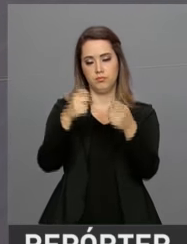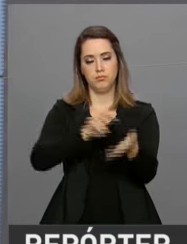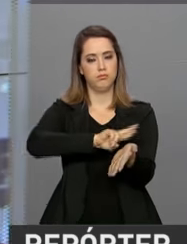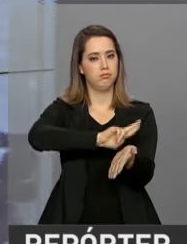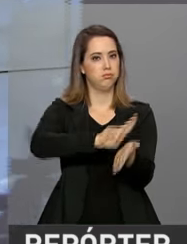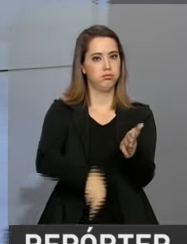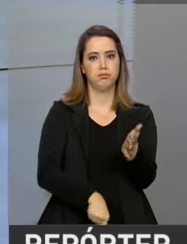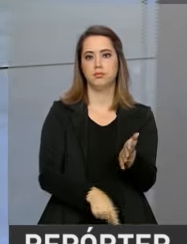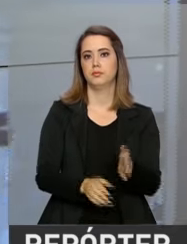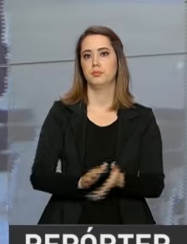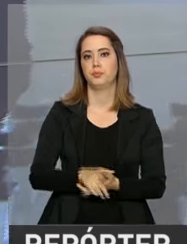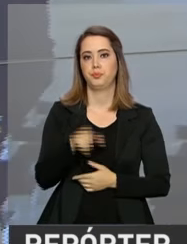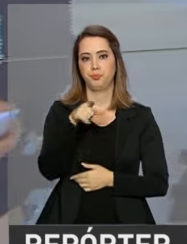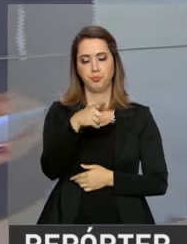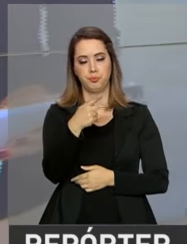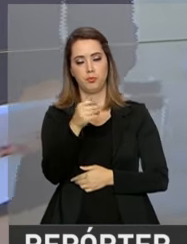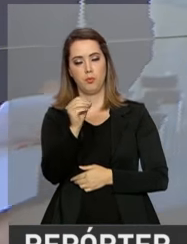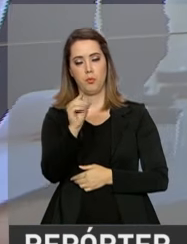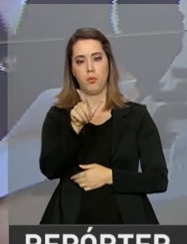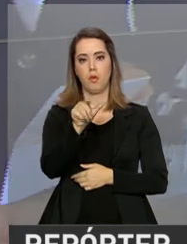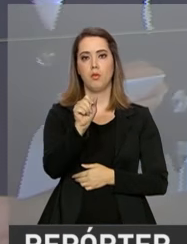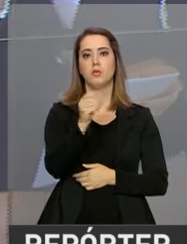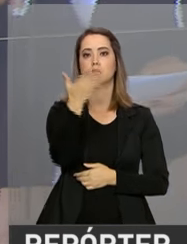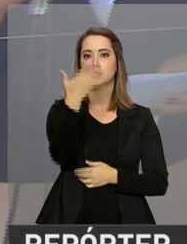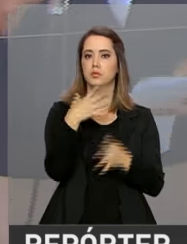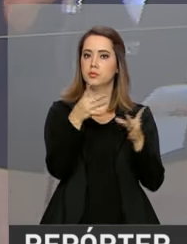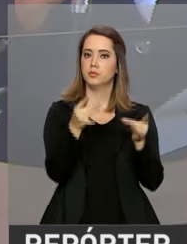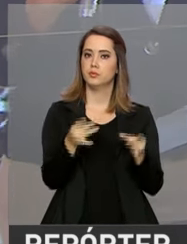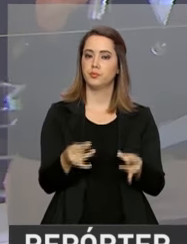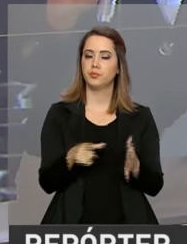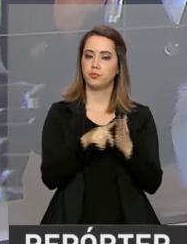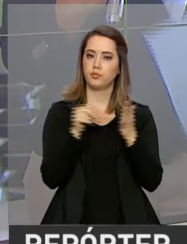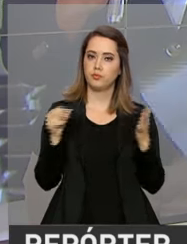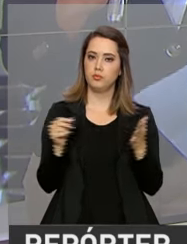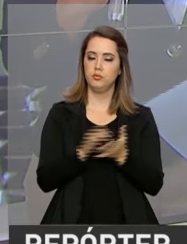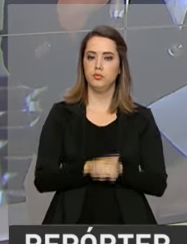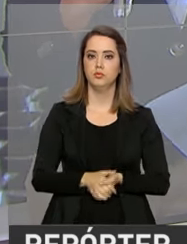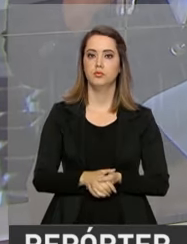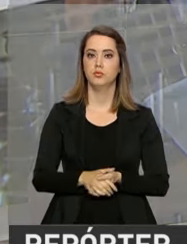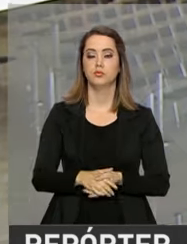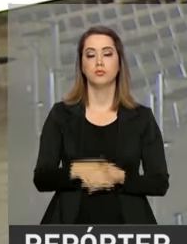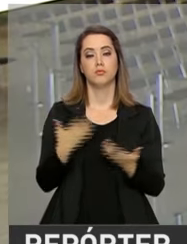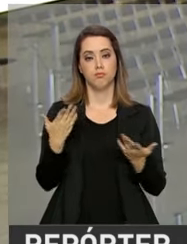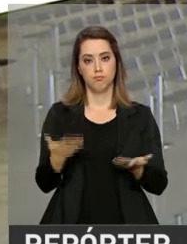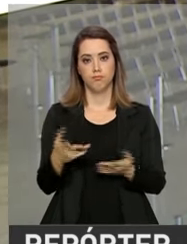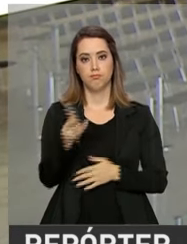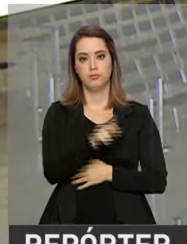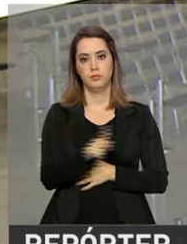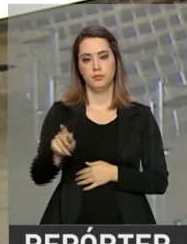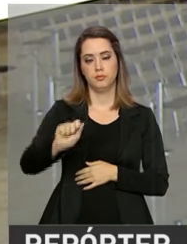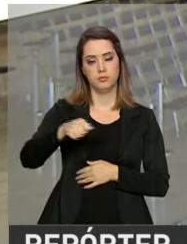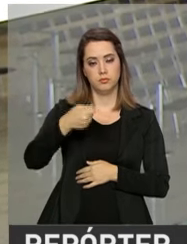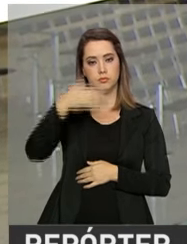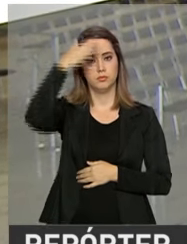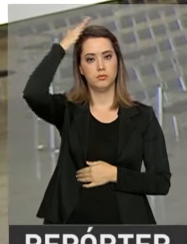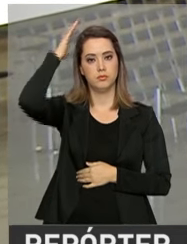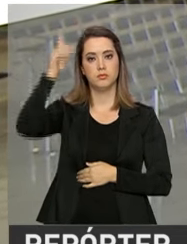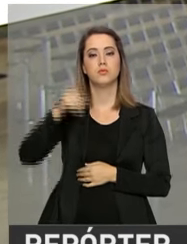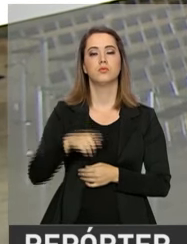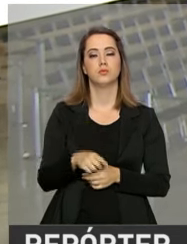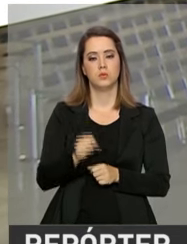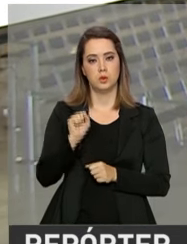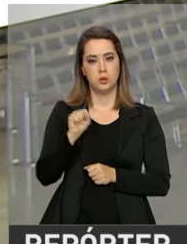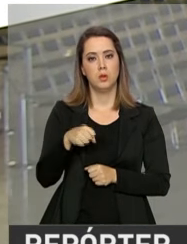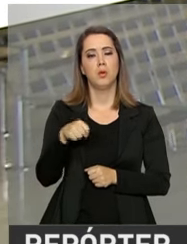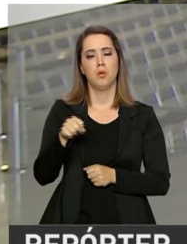traz ao vivo pra gente os detalhes direto do palácio do planalto e paola renata pois é o presidente em exercício michel temer autorizou esse envio